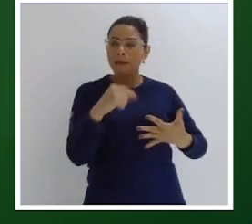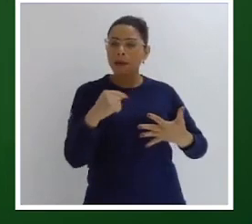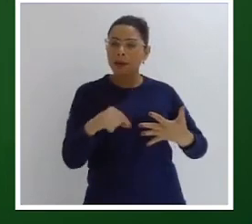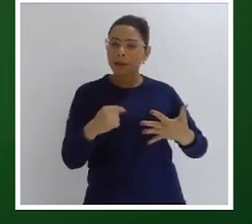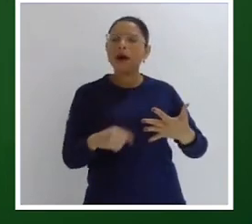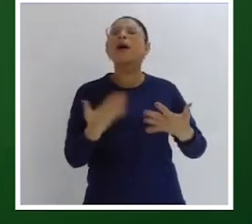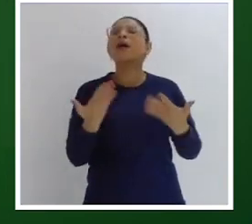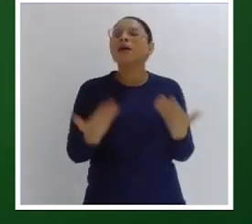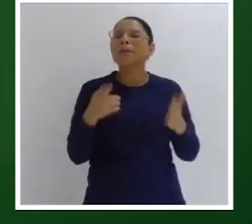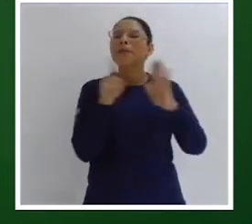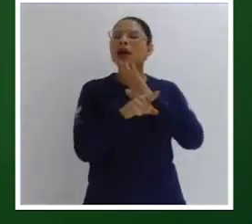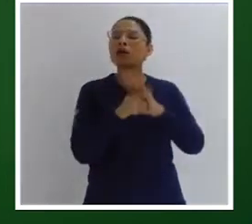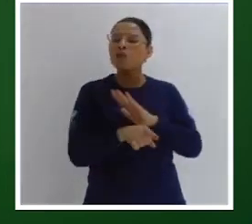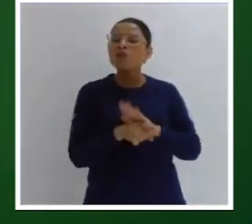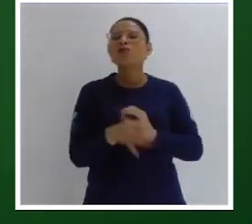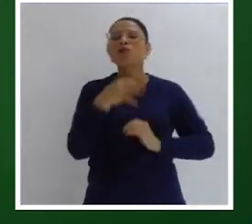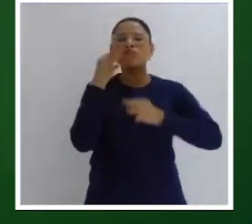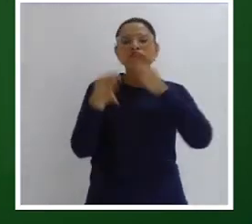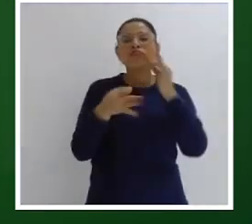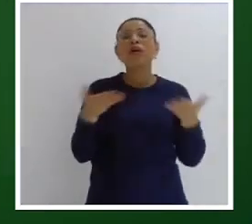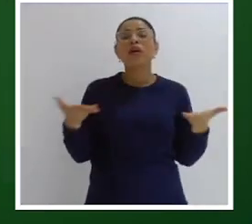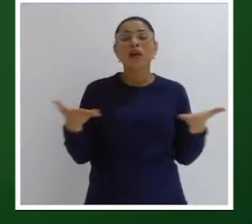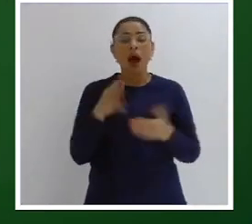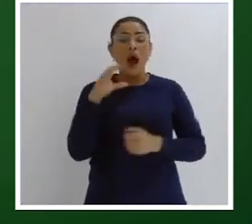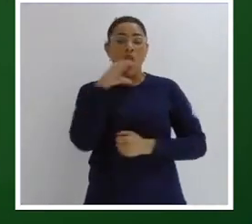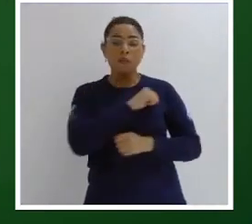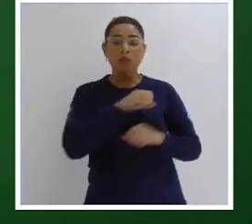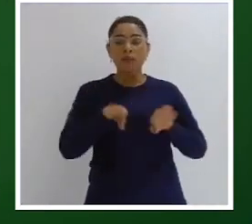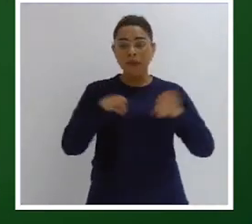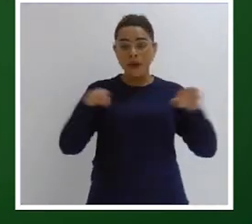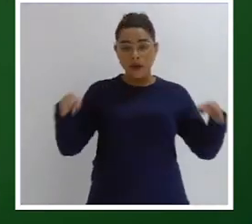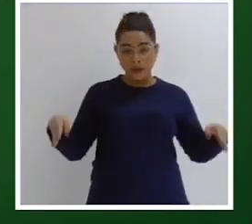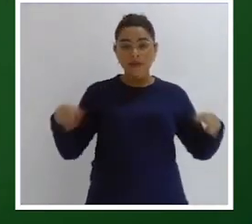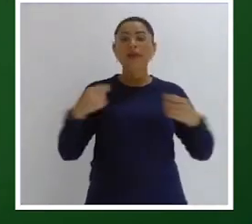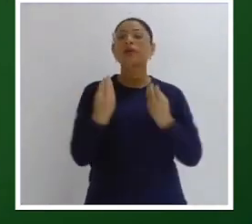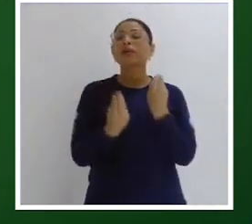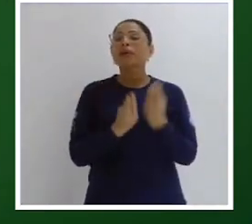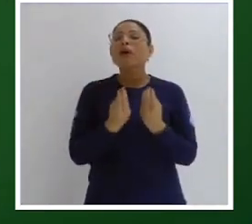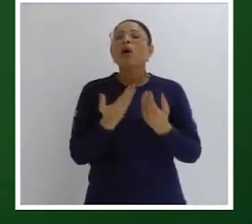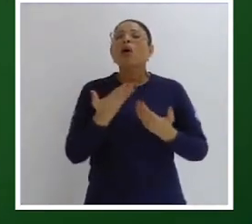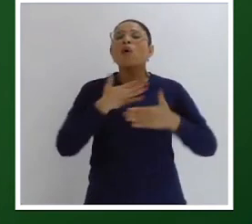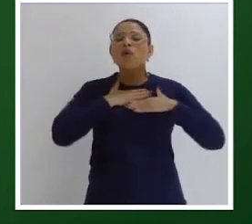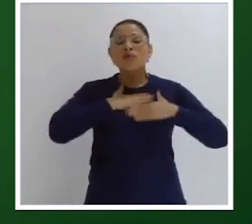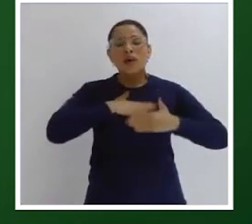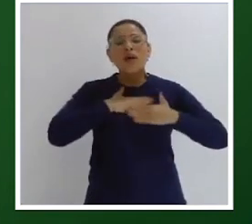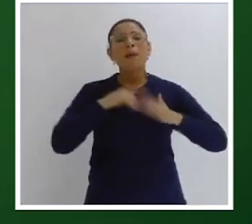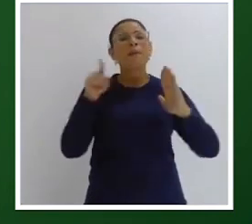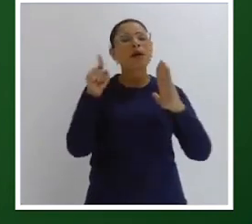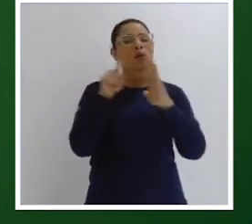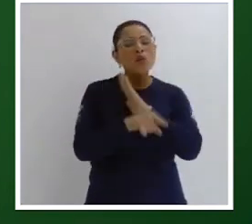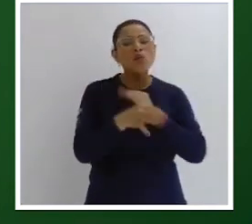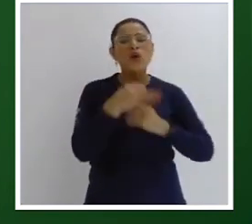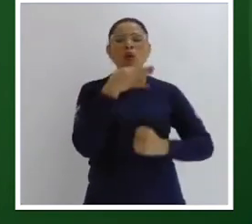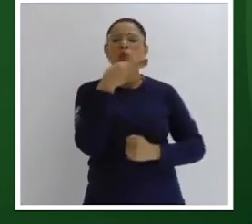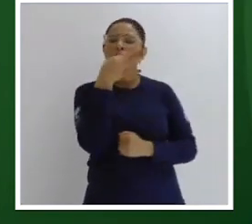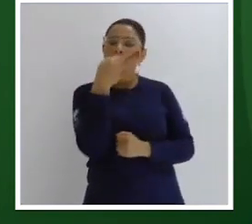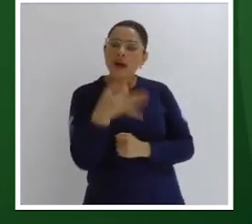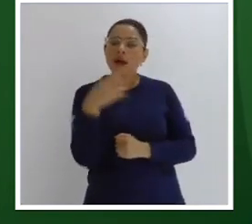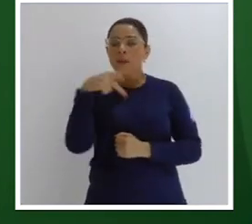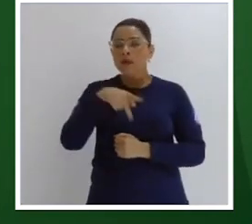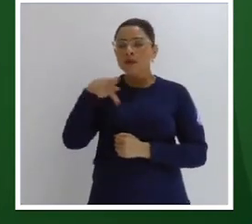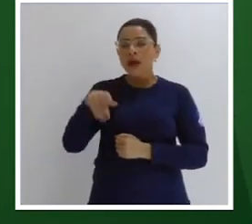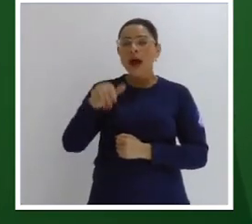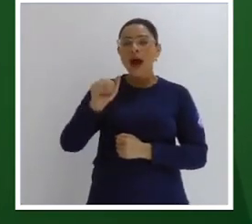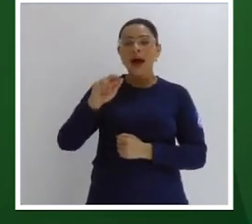Mas passando imediatamente a mesa eu gostaria então que fizesse a sua pergunta seu comentário a professora